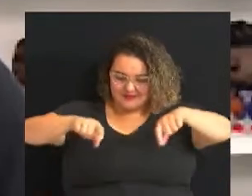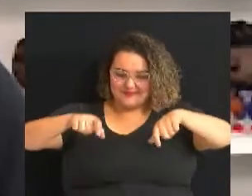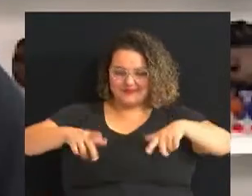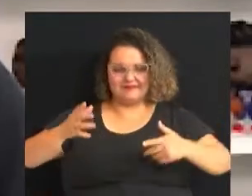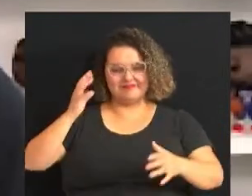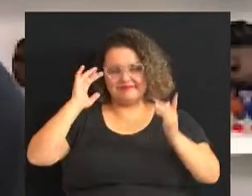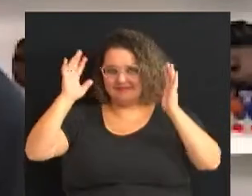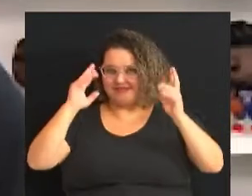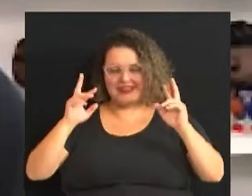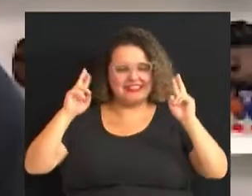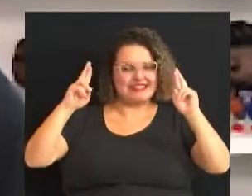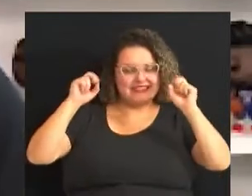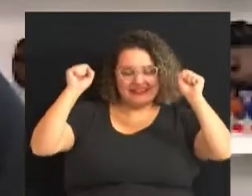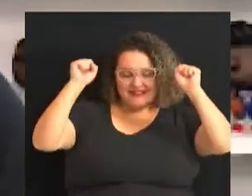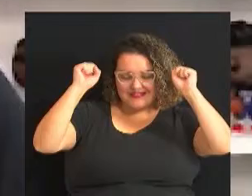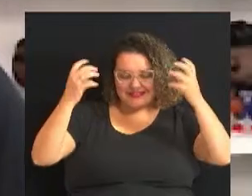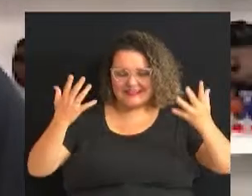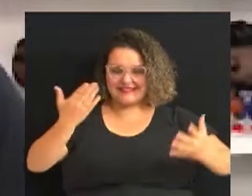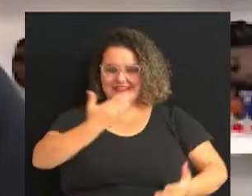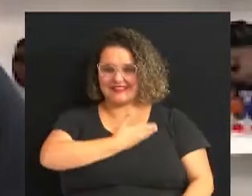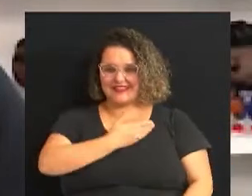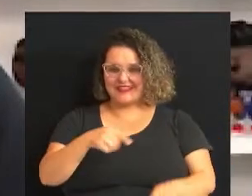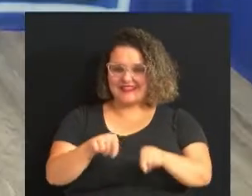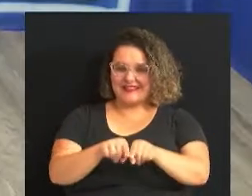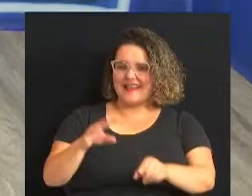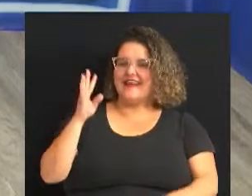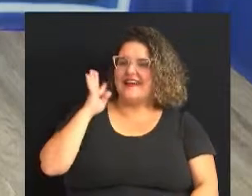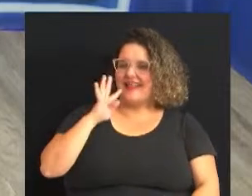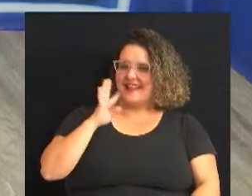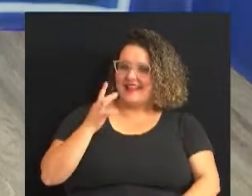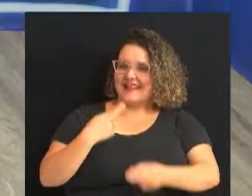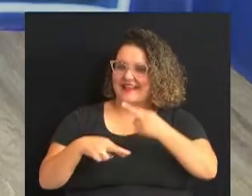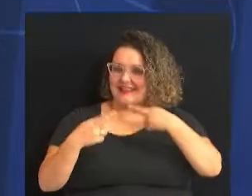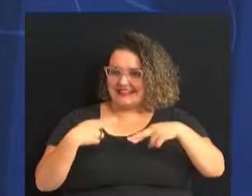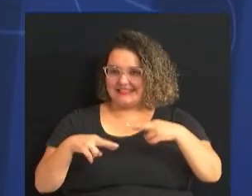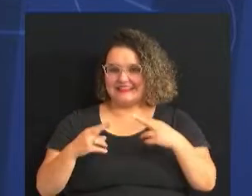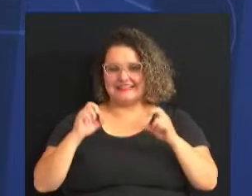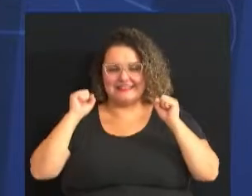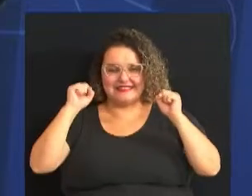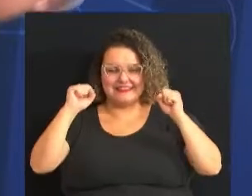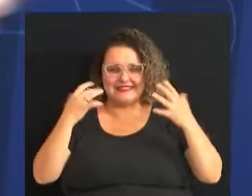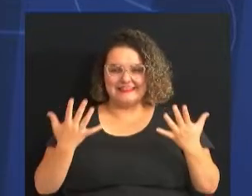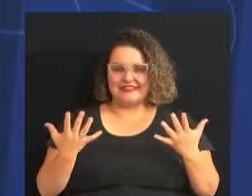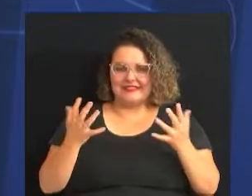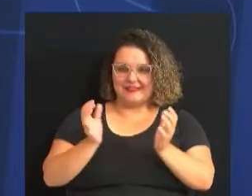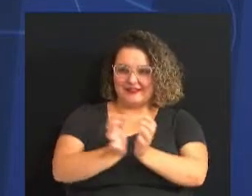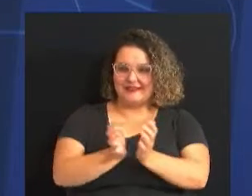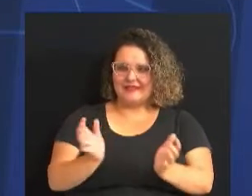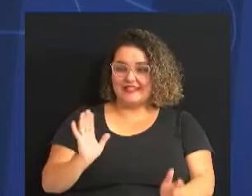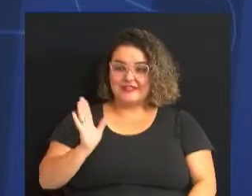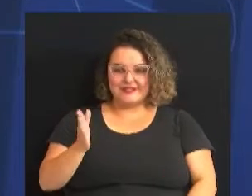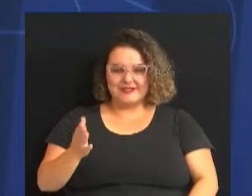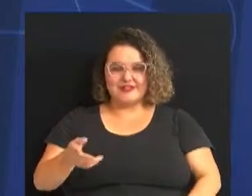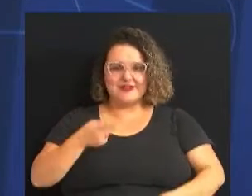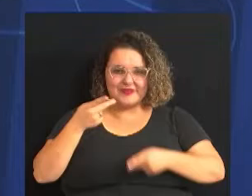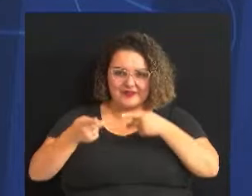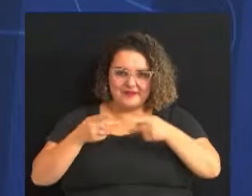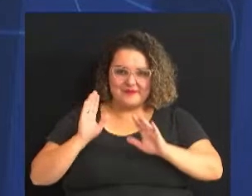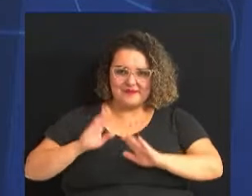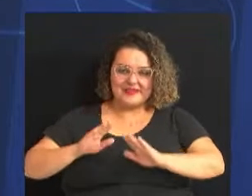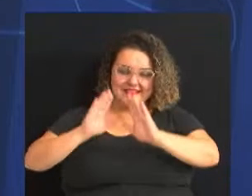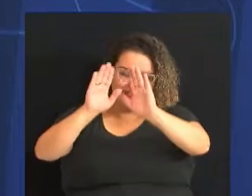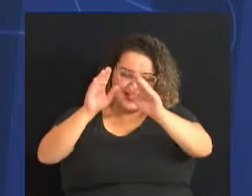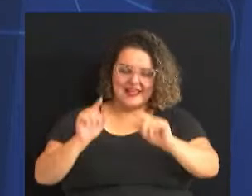vibra com as conquistas dos amigos também. E é muito bacana essa relação, né, de torcedor com o clube. Já a gente vai trazer para o basquete também sobre